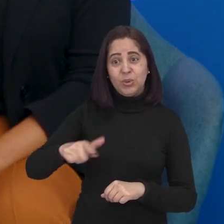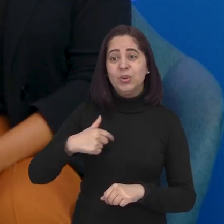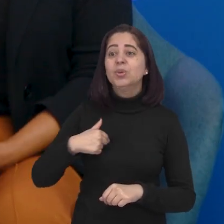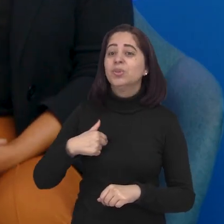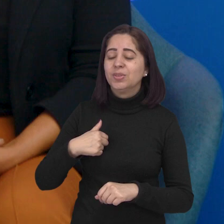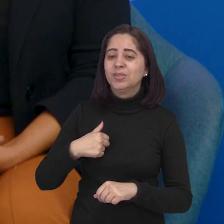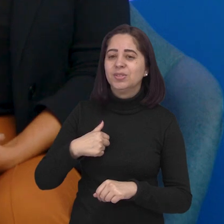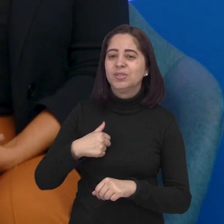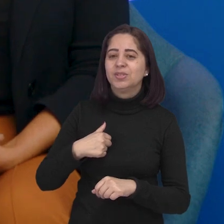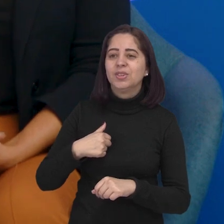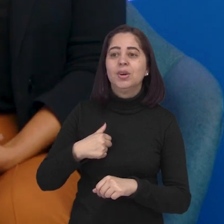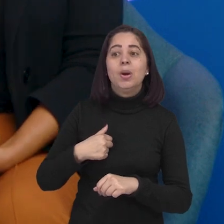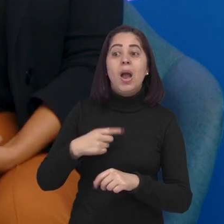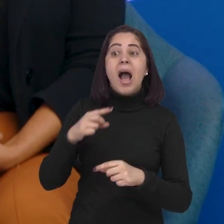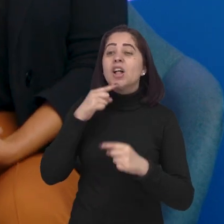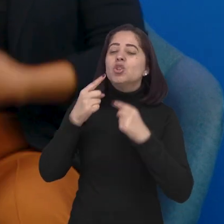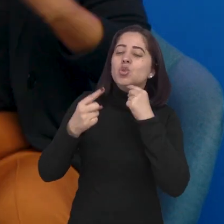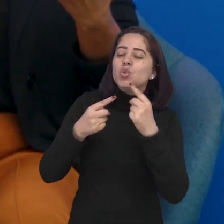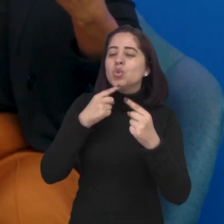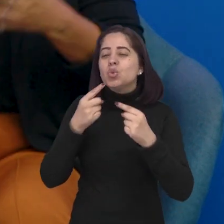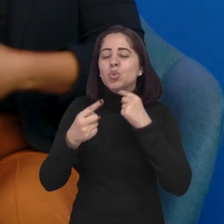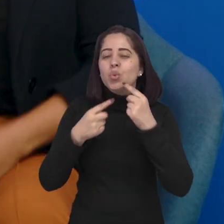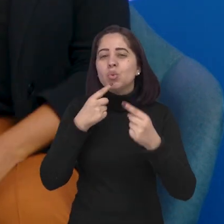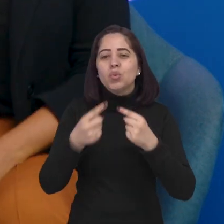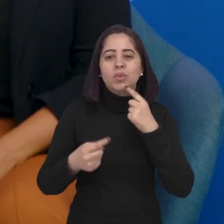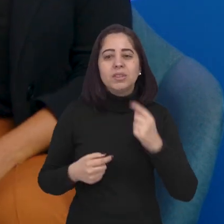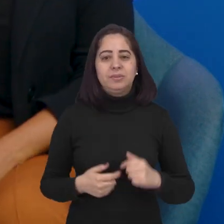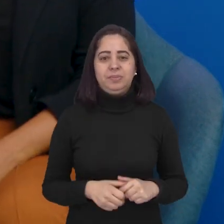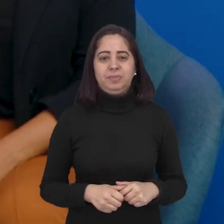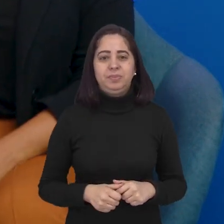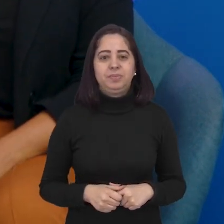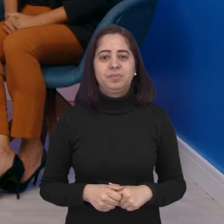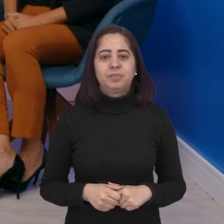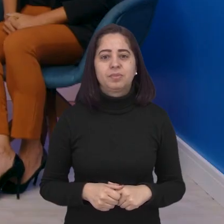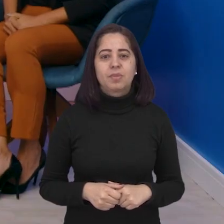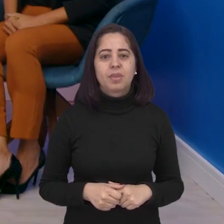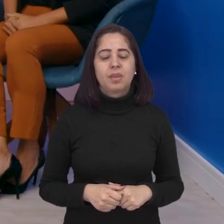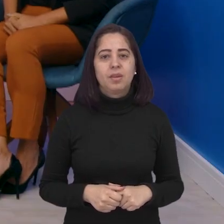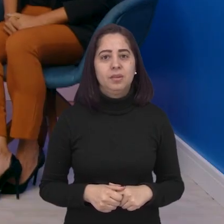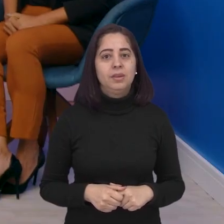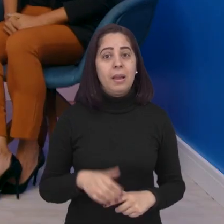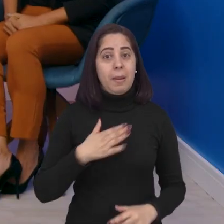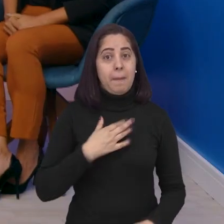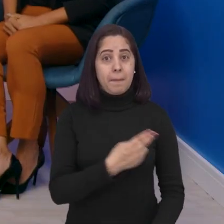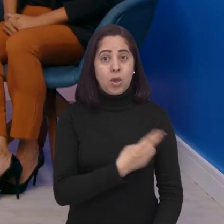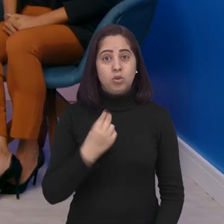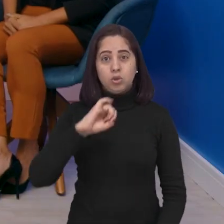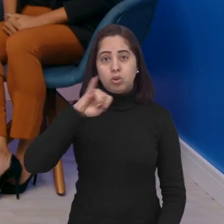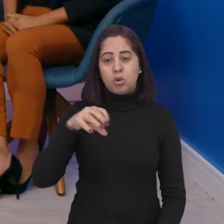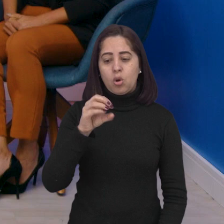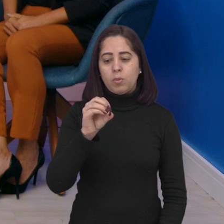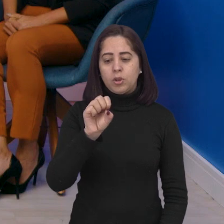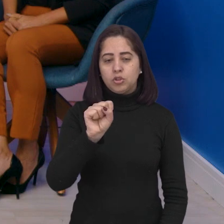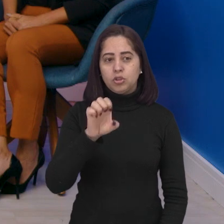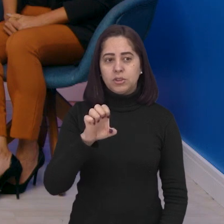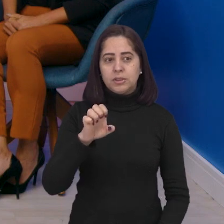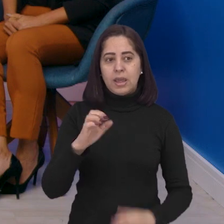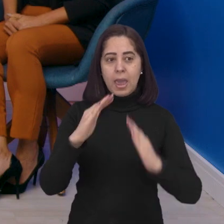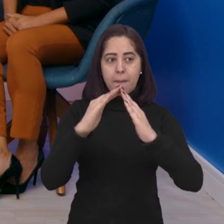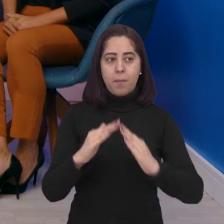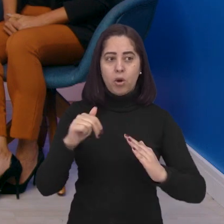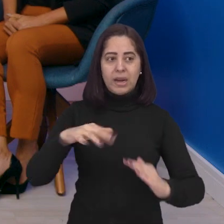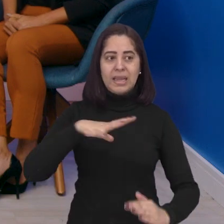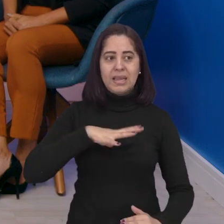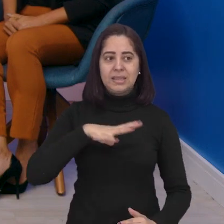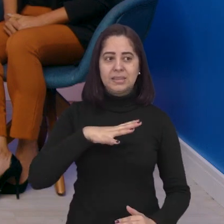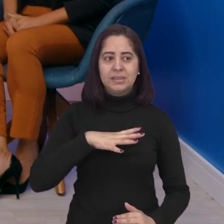foi às ruas de São José para ouvir mais as dúvidas dos eleitores. Vamos lá? Eu sou José Belardo, moro aqui na região central de São